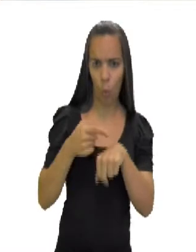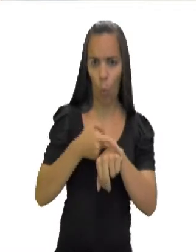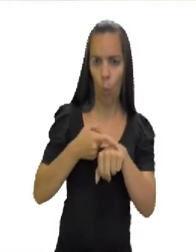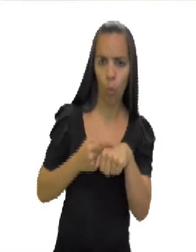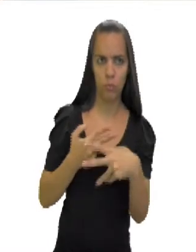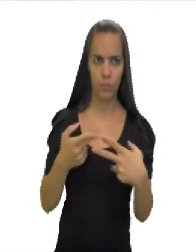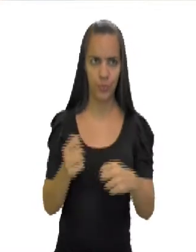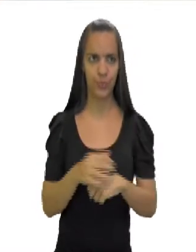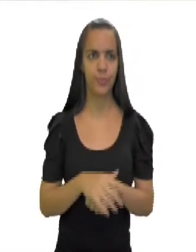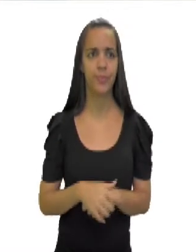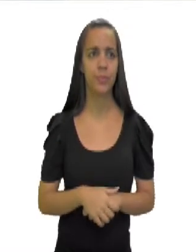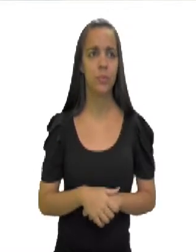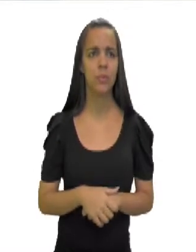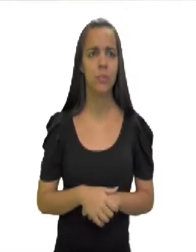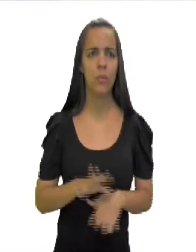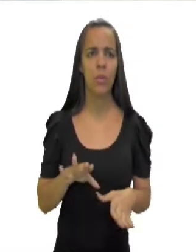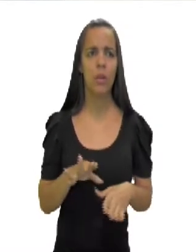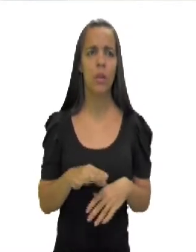ferimento.